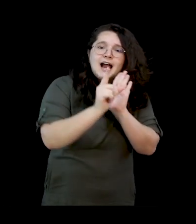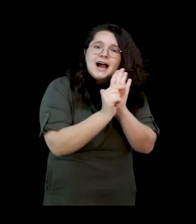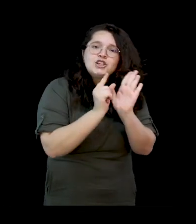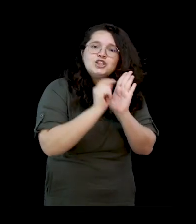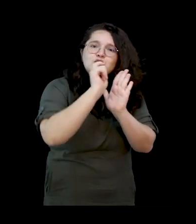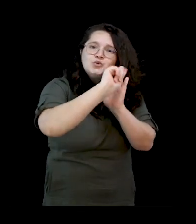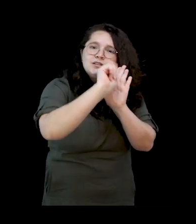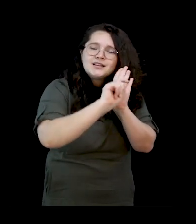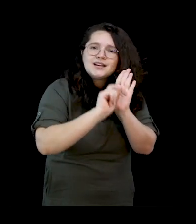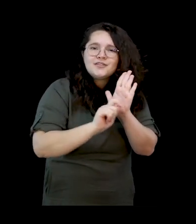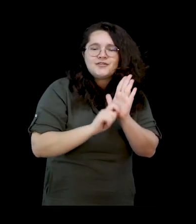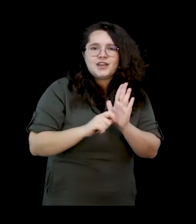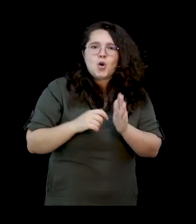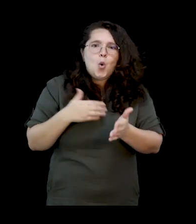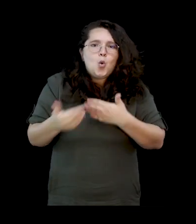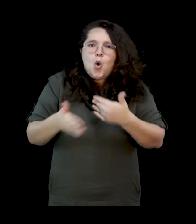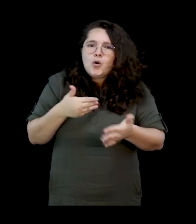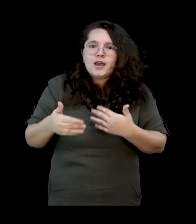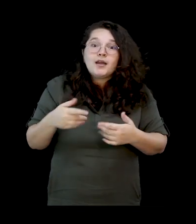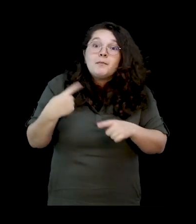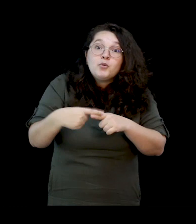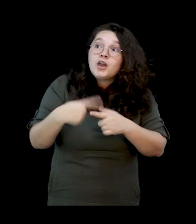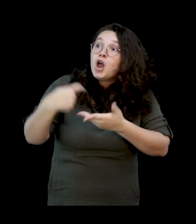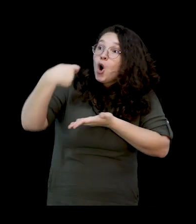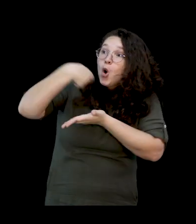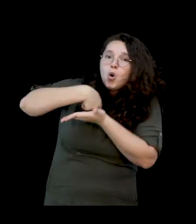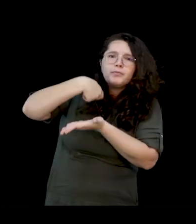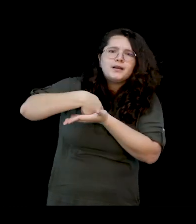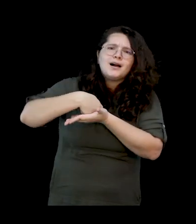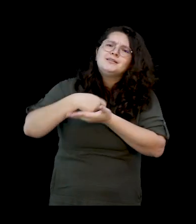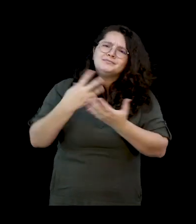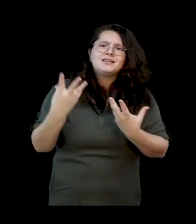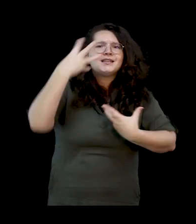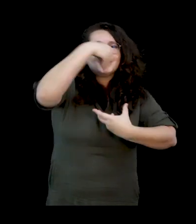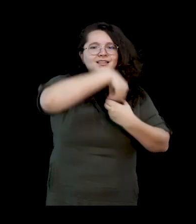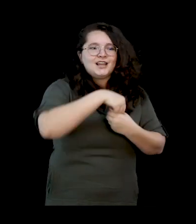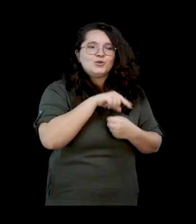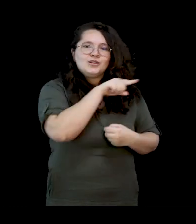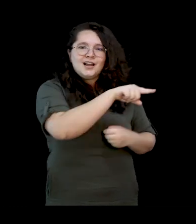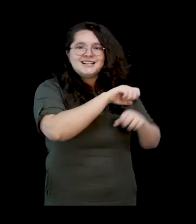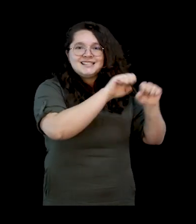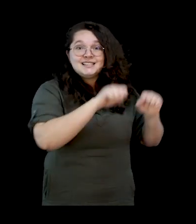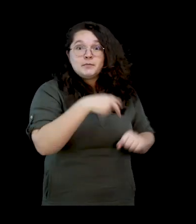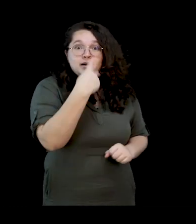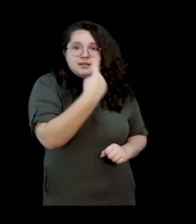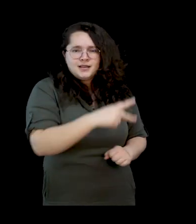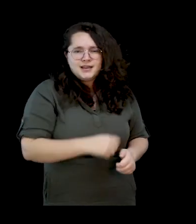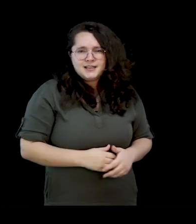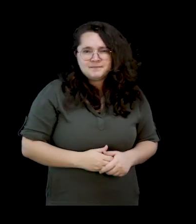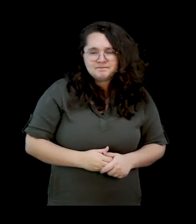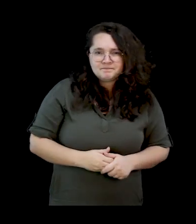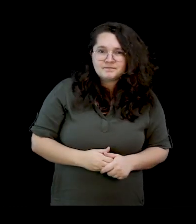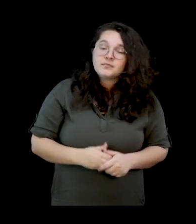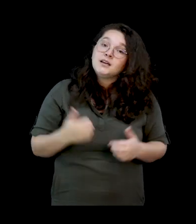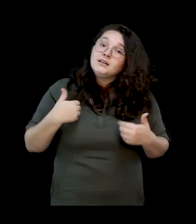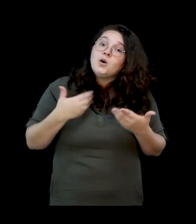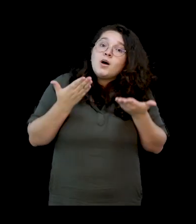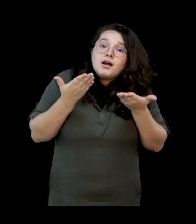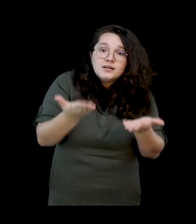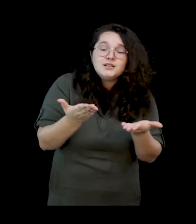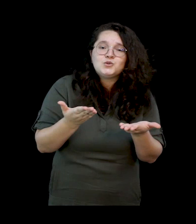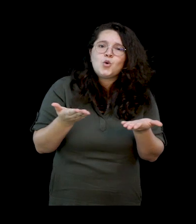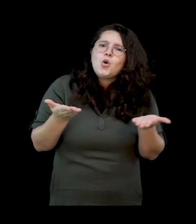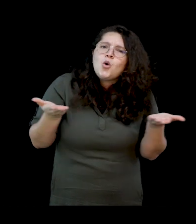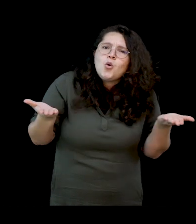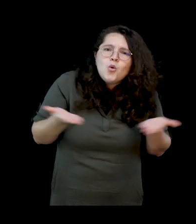qual for, apenas porque é obrigado a publicar, isso faz parte do sistema do objeto, né? Então, ele menciona isso. Olha, nós estamos numa